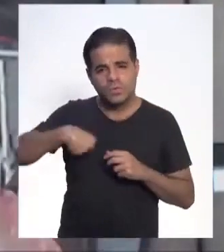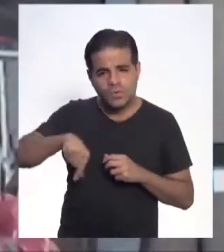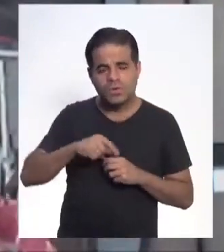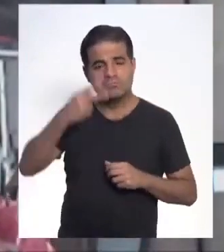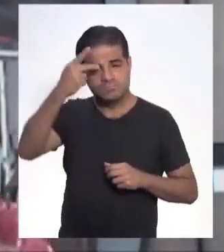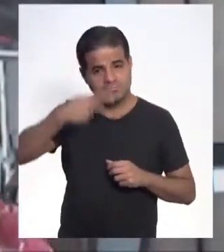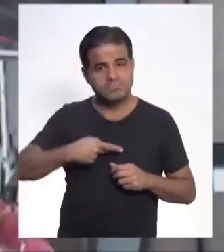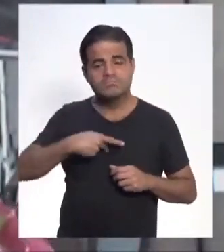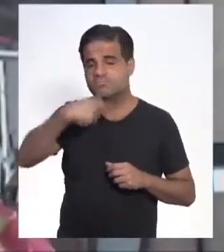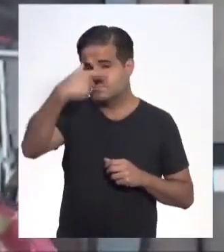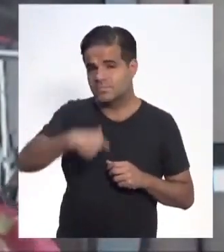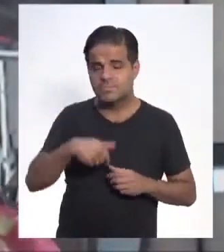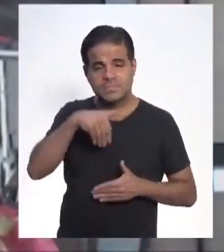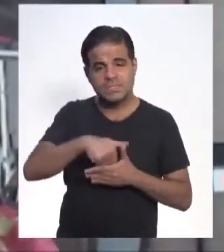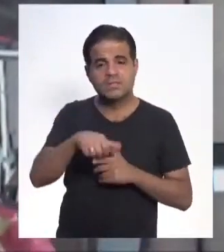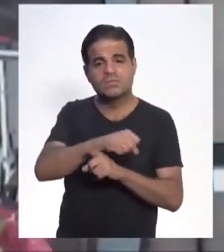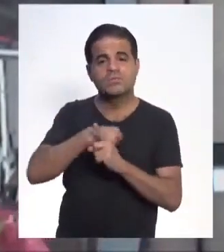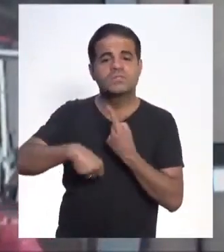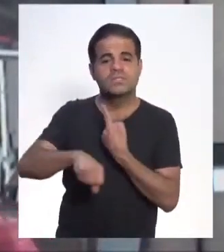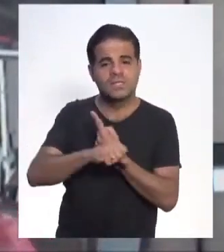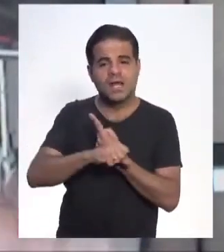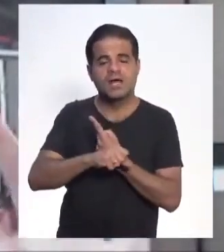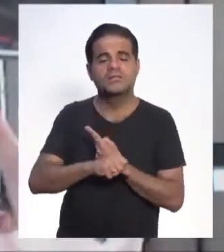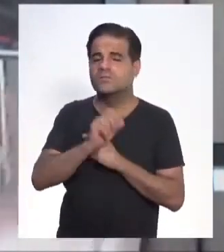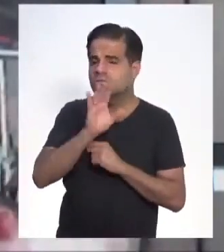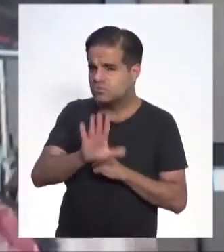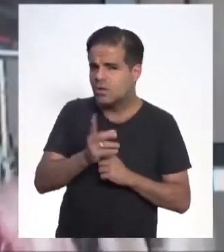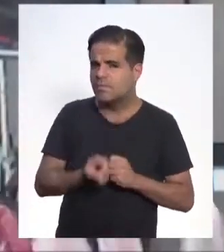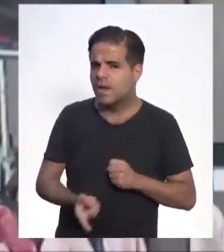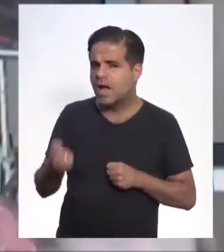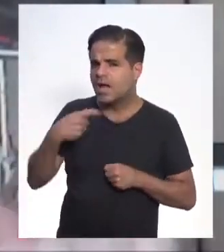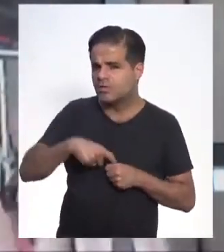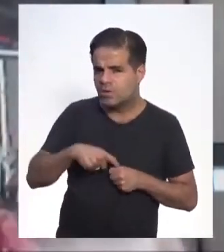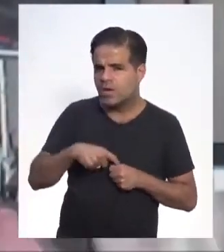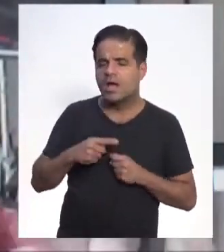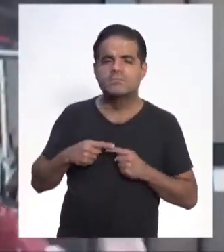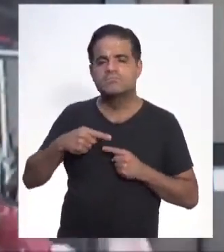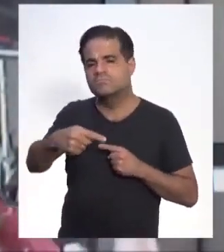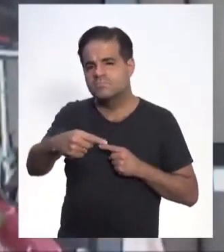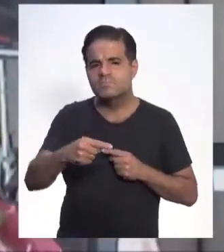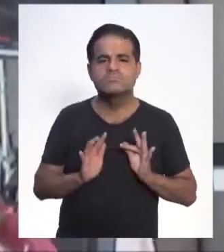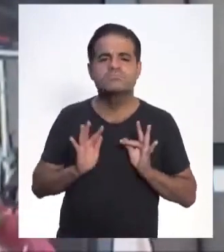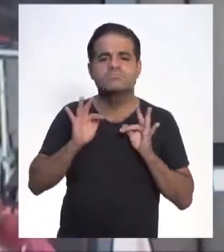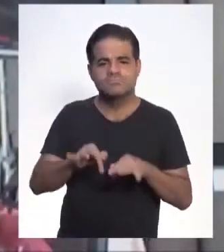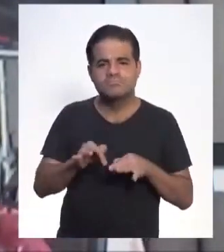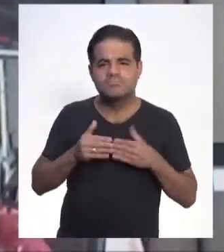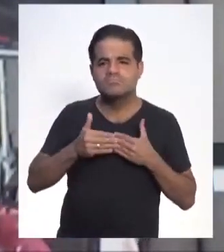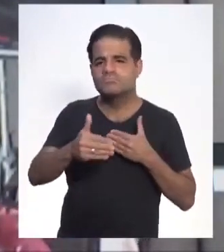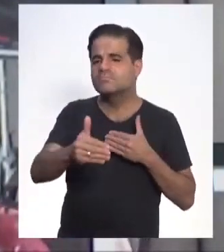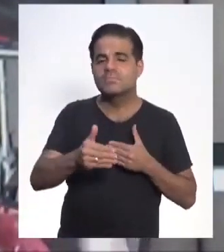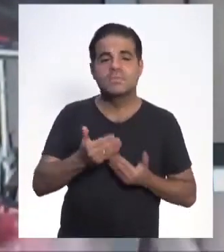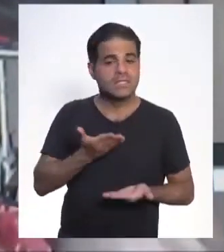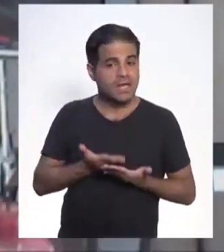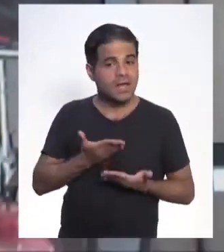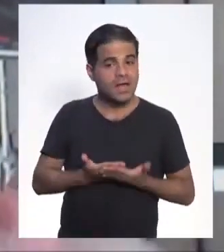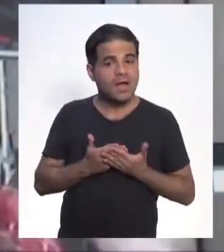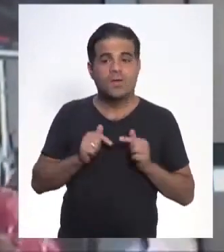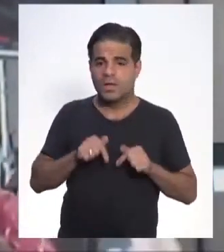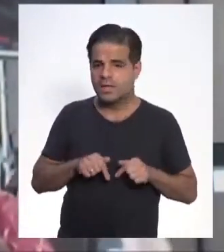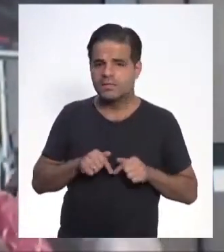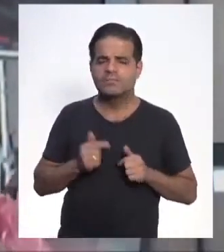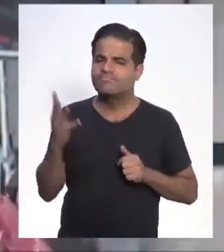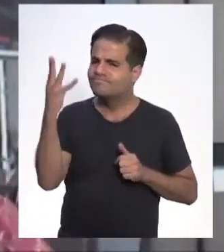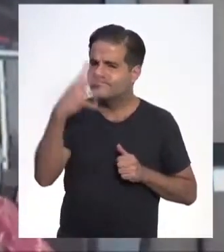enquanto indivíduos dentro da sociedade. Então, só para retomar e finalizando essa aula, que está